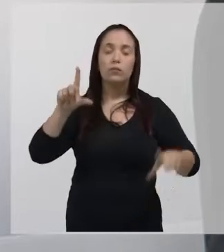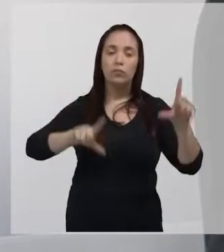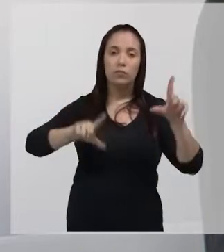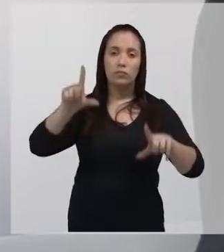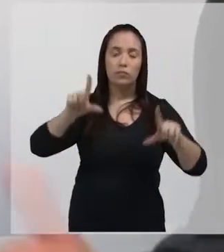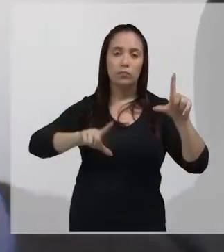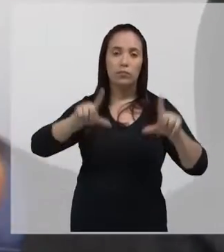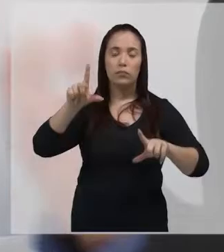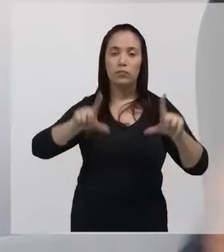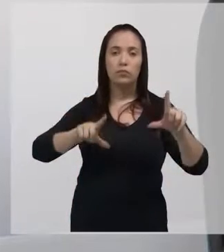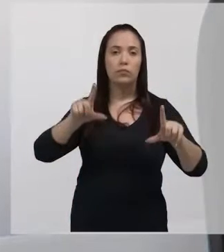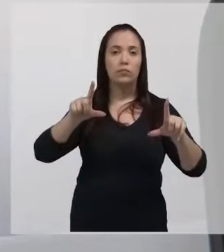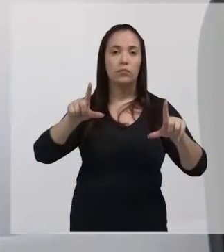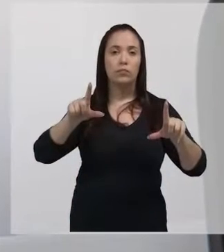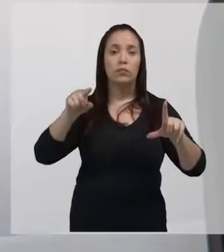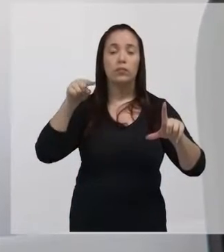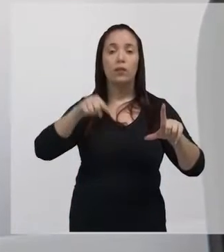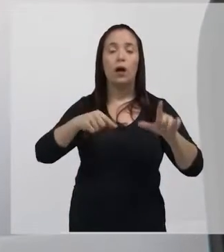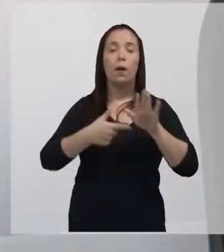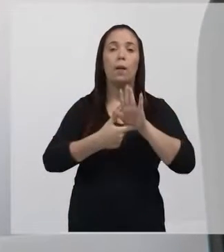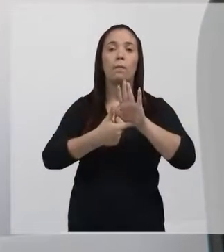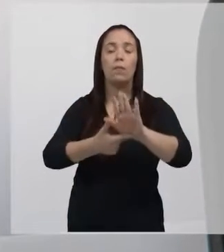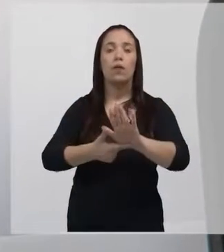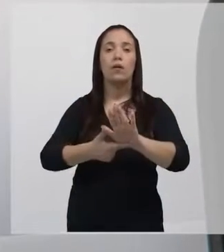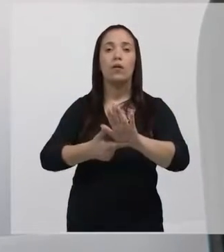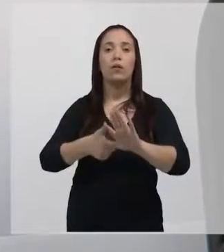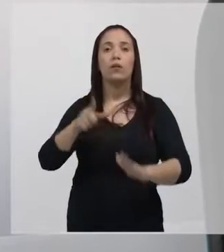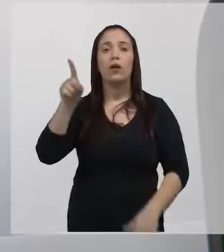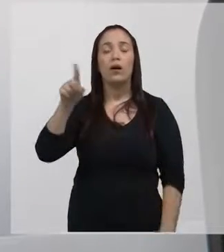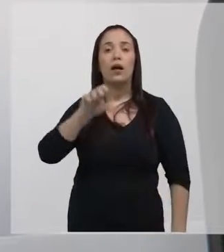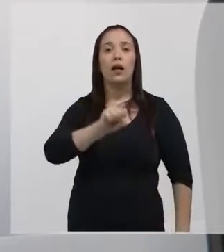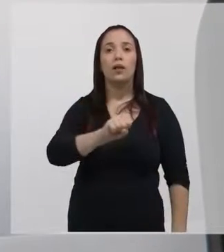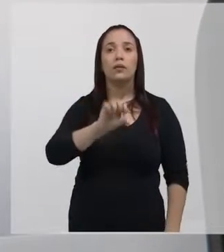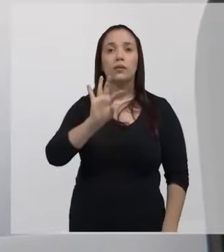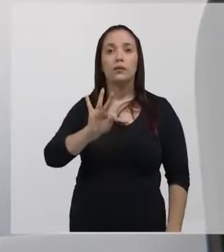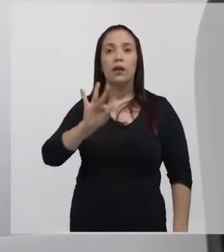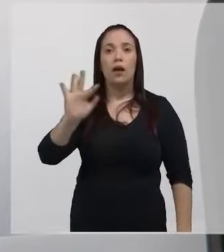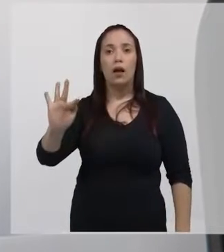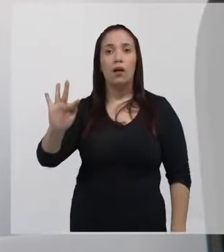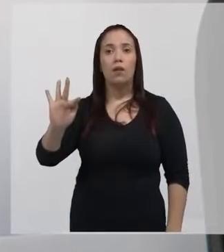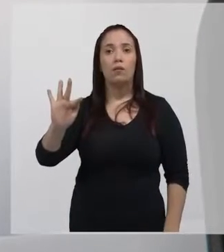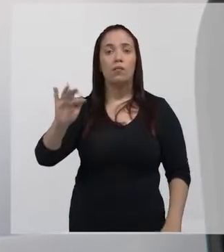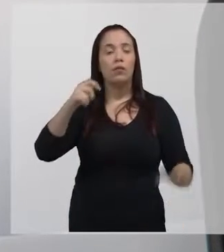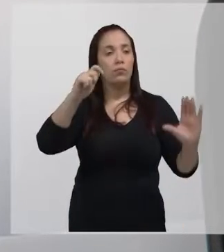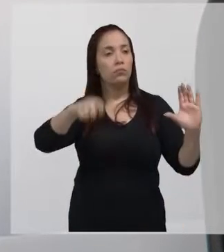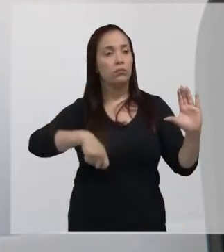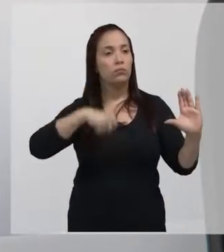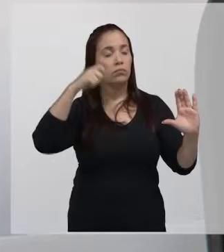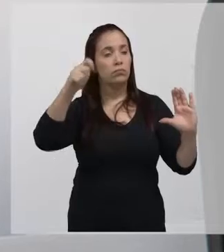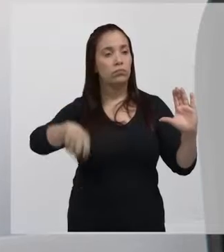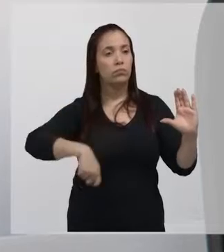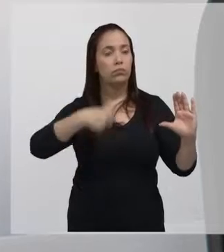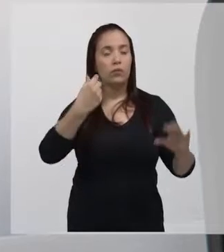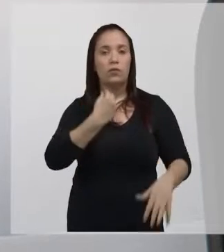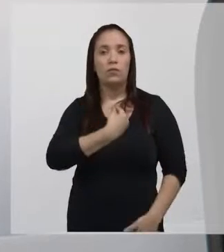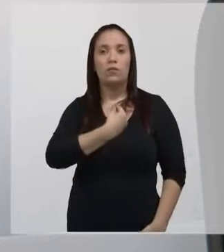canais estão passando sessões do Supremo Tribunal Federal, toda semana, transmitindo ao vivo.